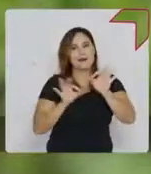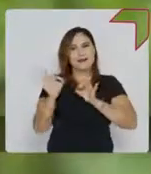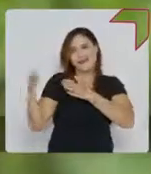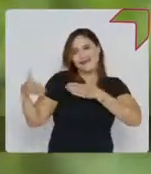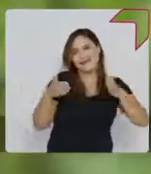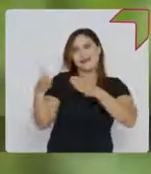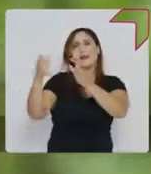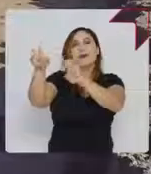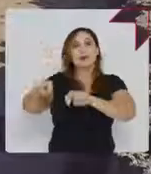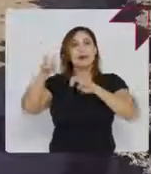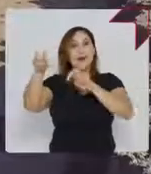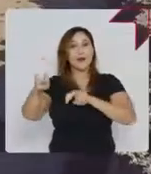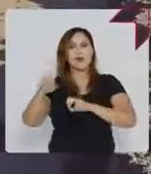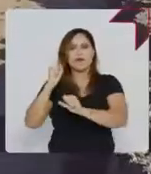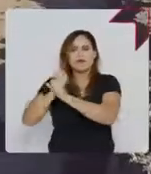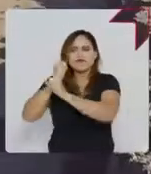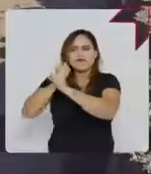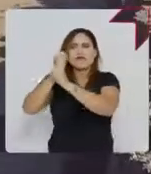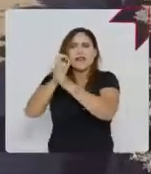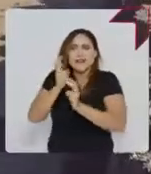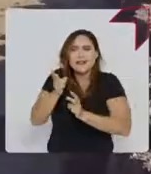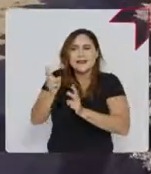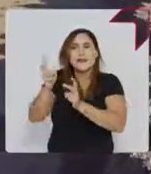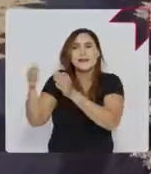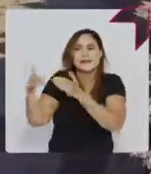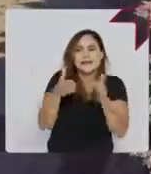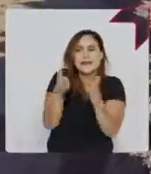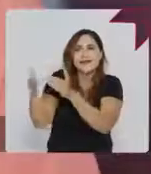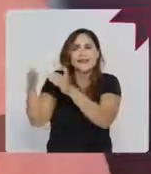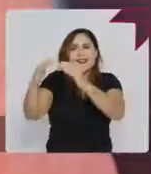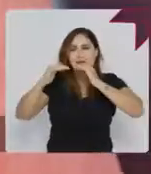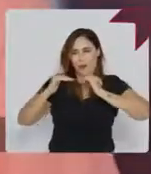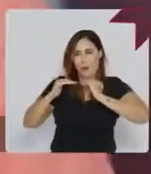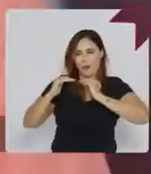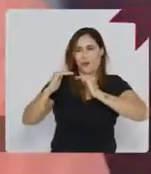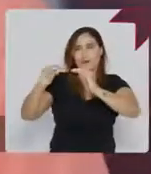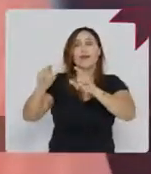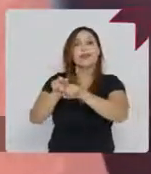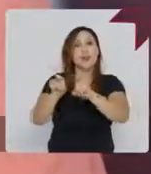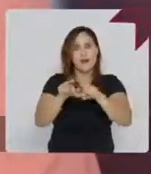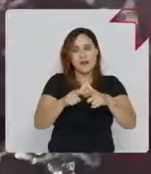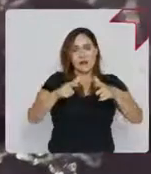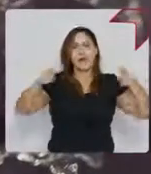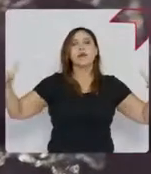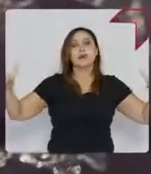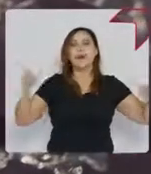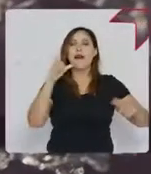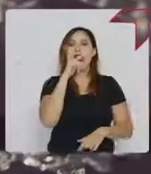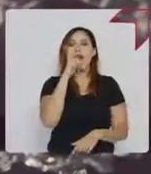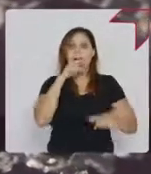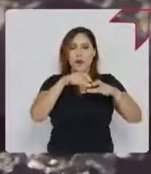do Campo, para fazer a manutenção permanente das estradas, além de ampliar o acesso